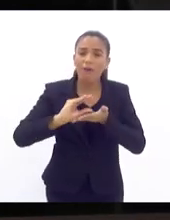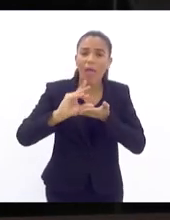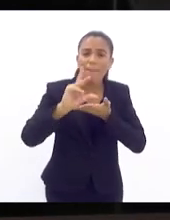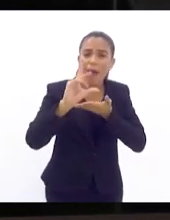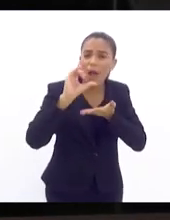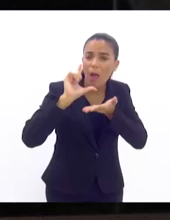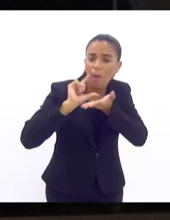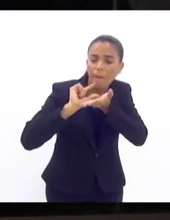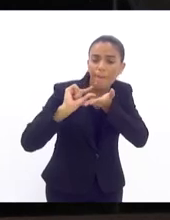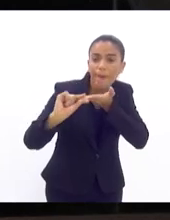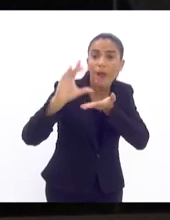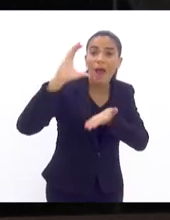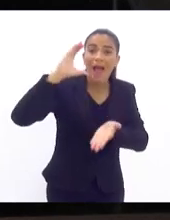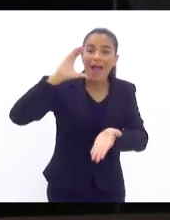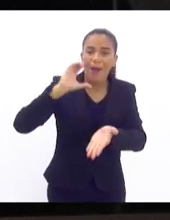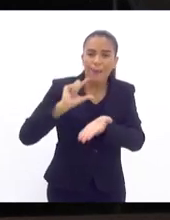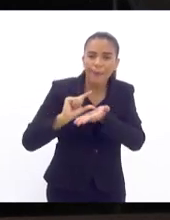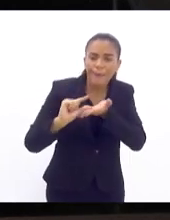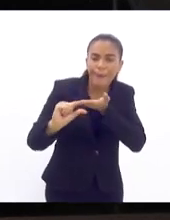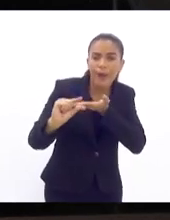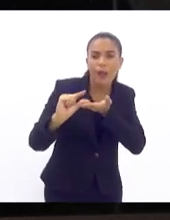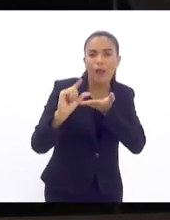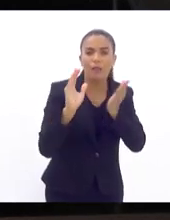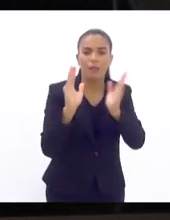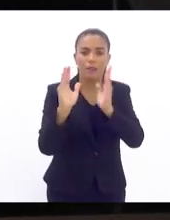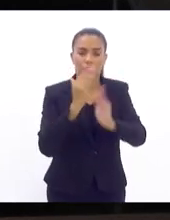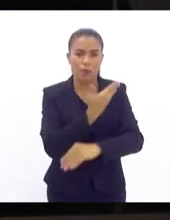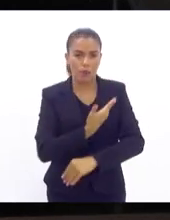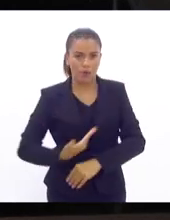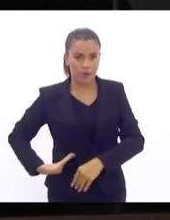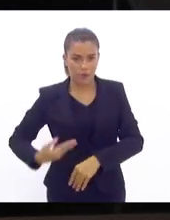cortes brutais no governo de Bolsonaro.